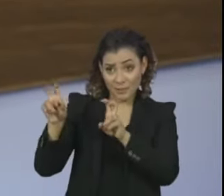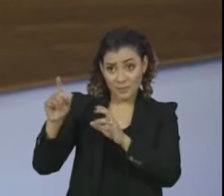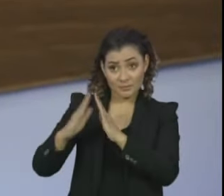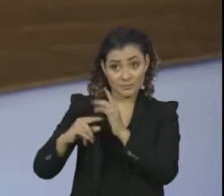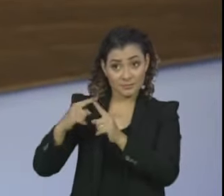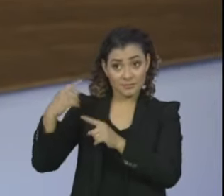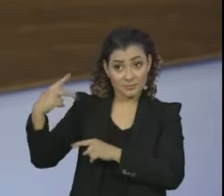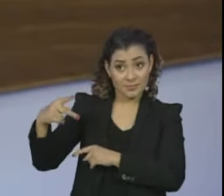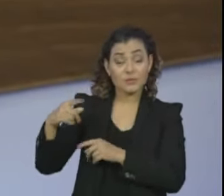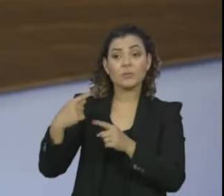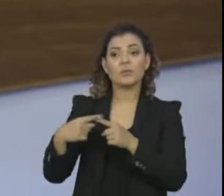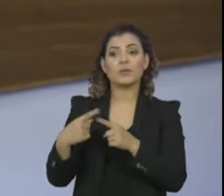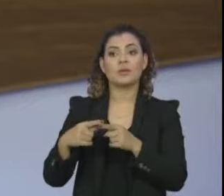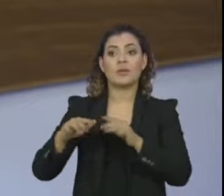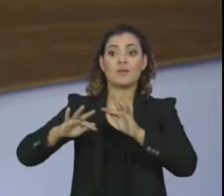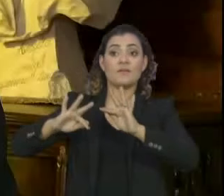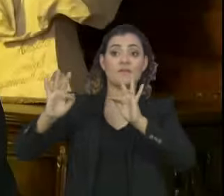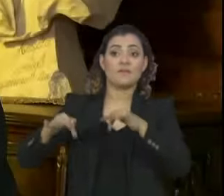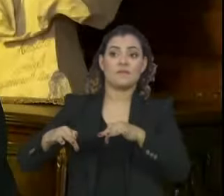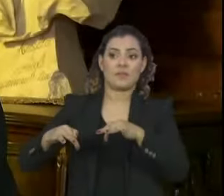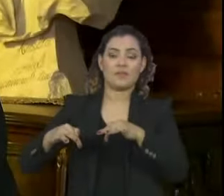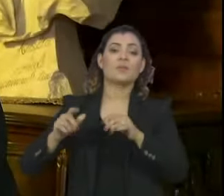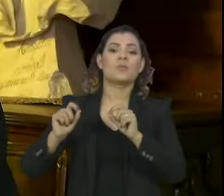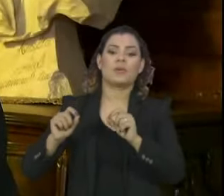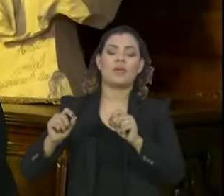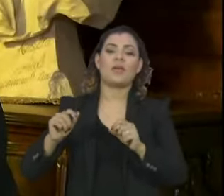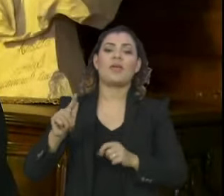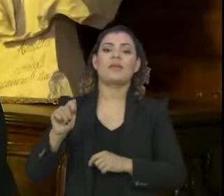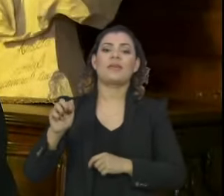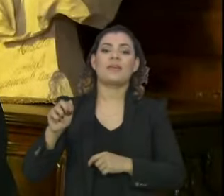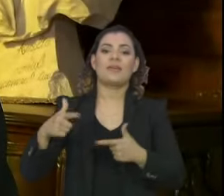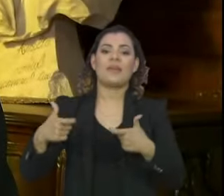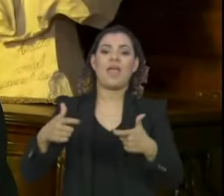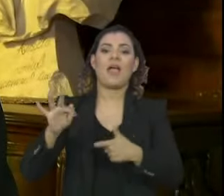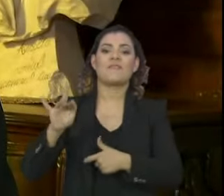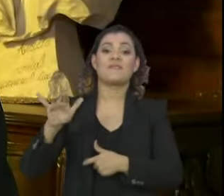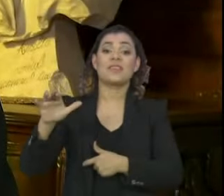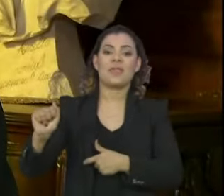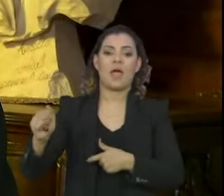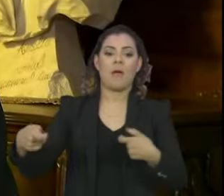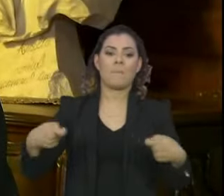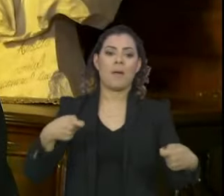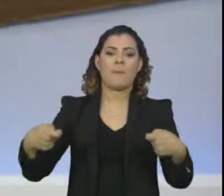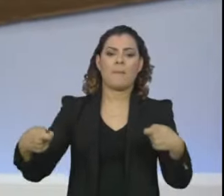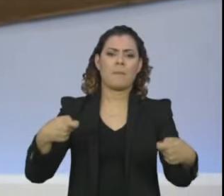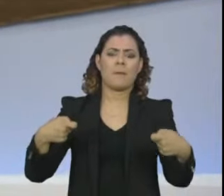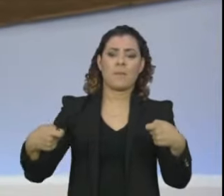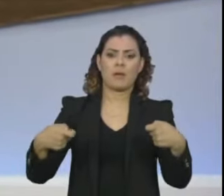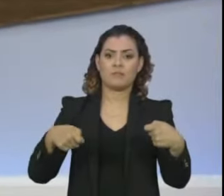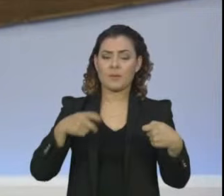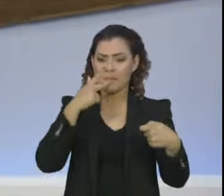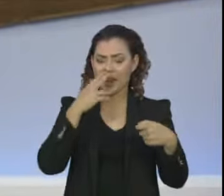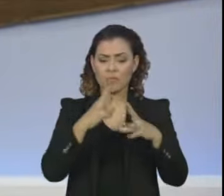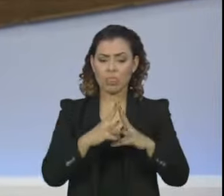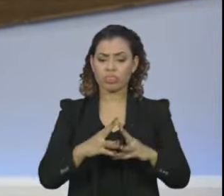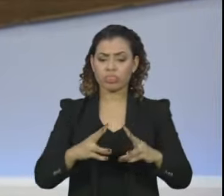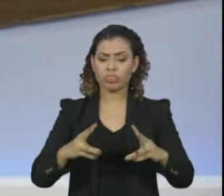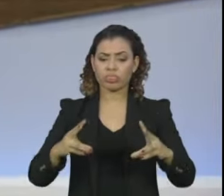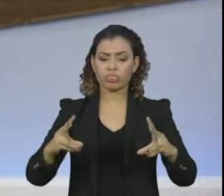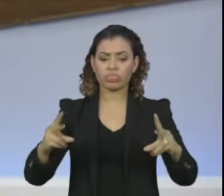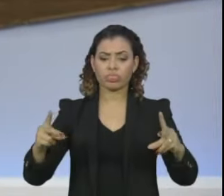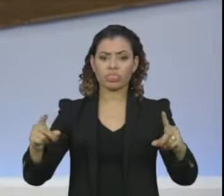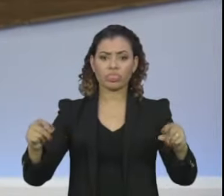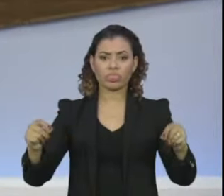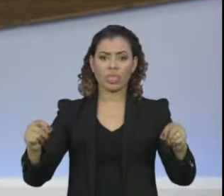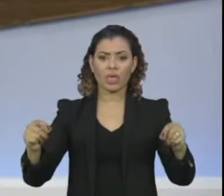da igreja com o fim da guerra com o fim da guerra fria o isso não isso não se tornou uma página virada